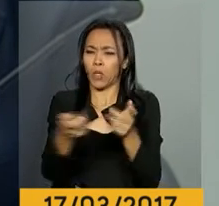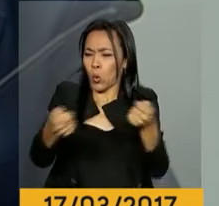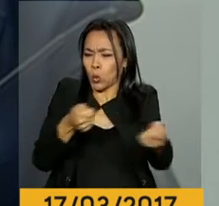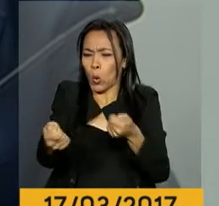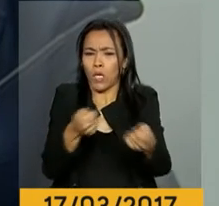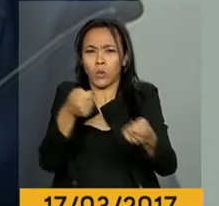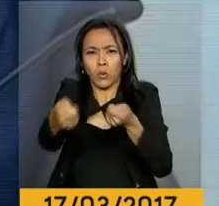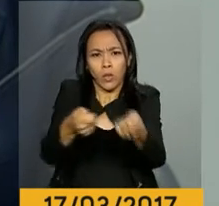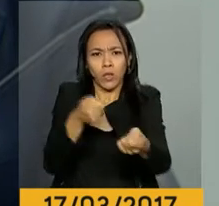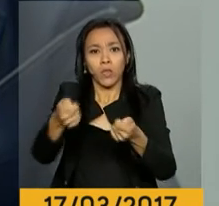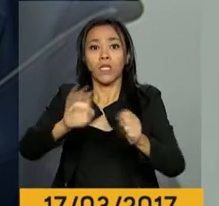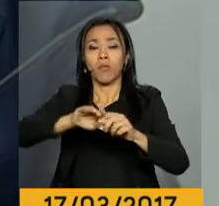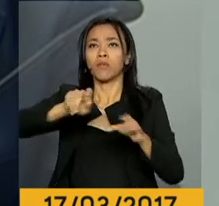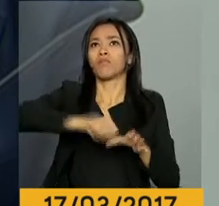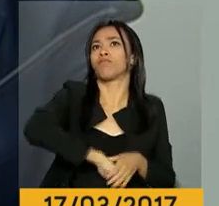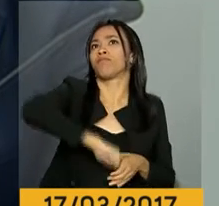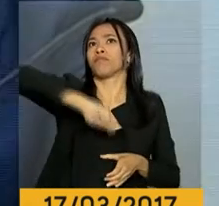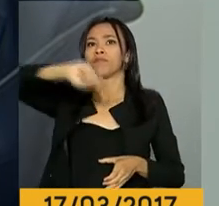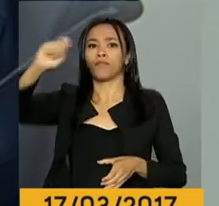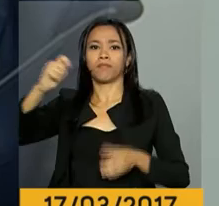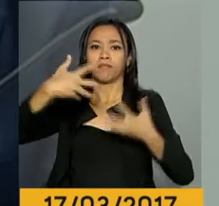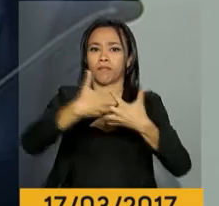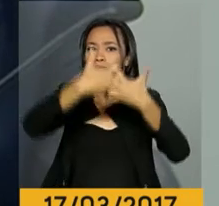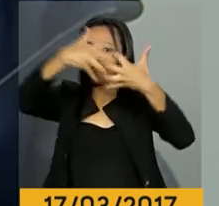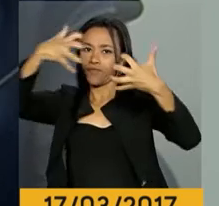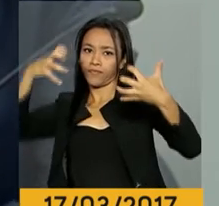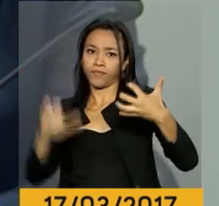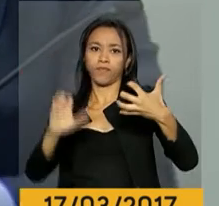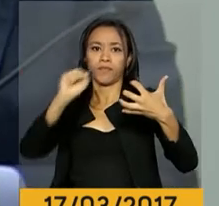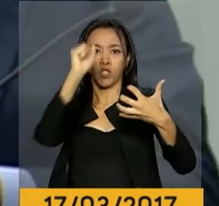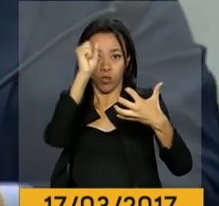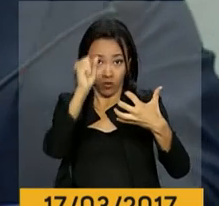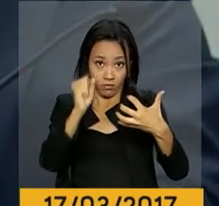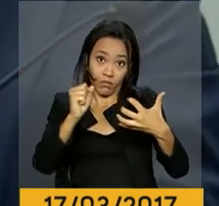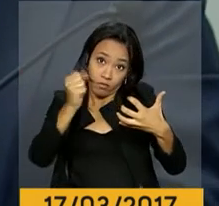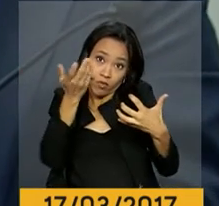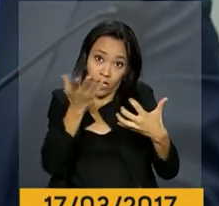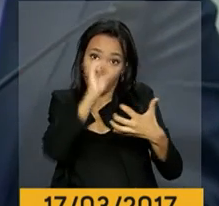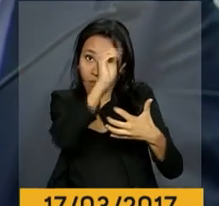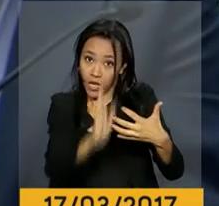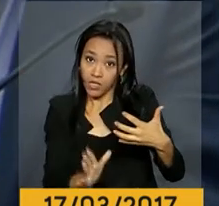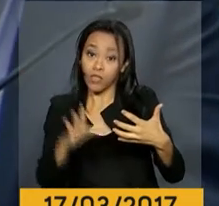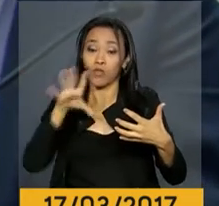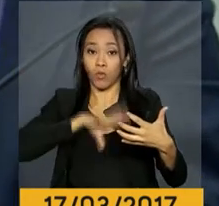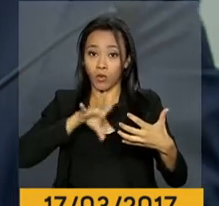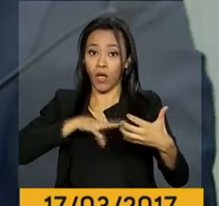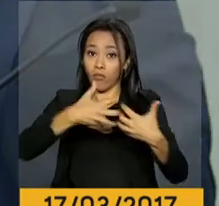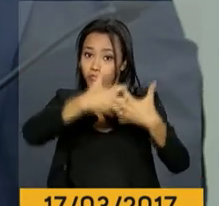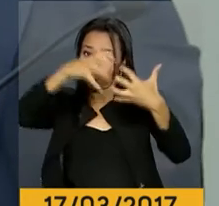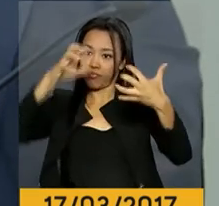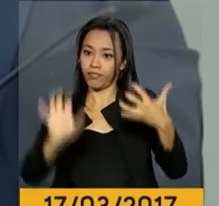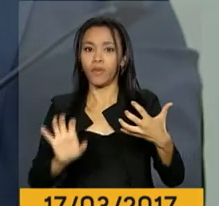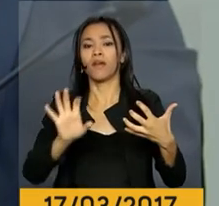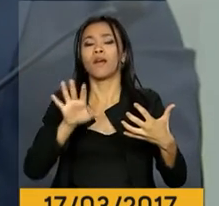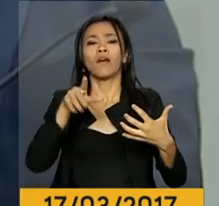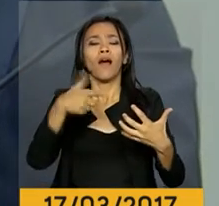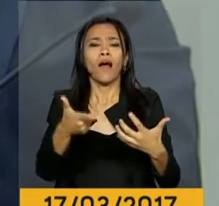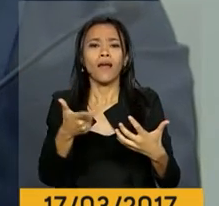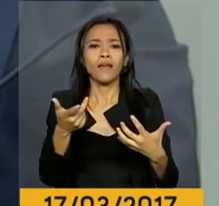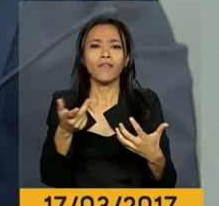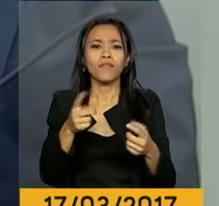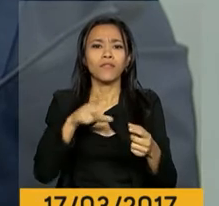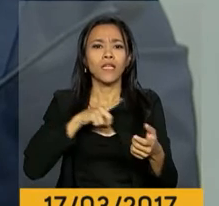quando proclamamos a República, na verdade proclamamos uma federação também de pé quebrado, porque foi o decreto número 1